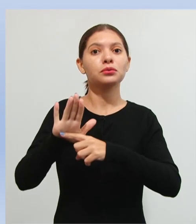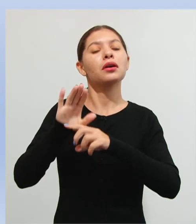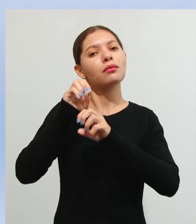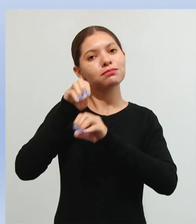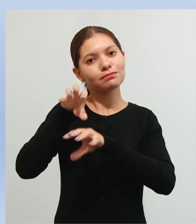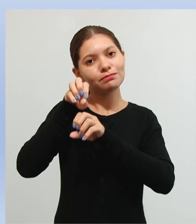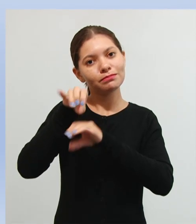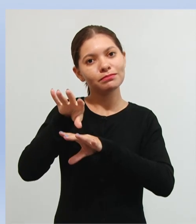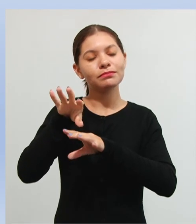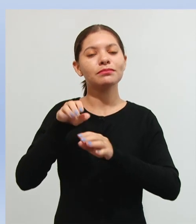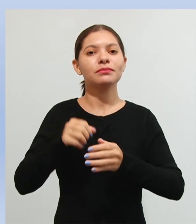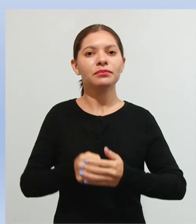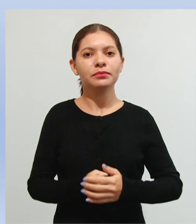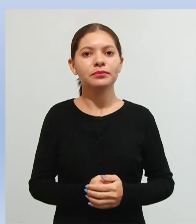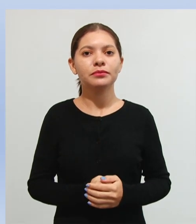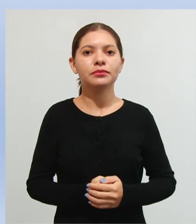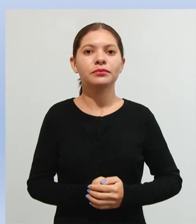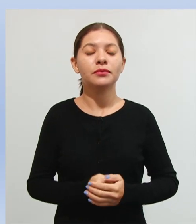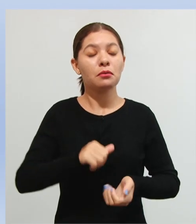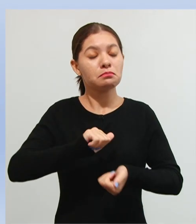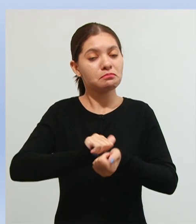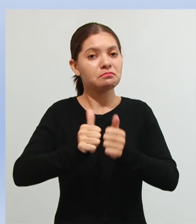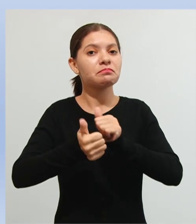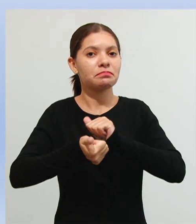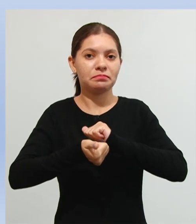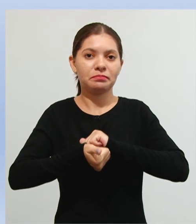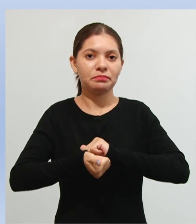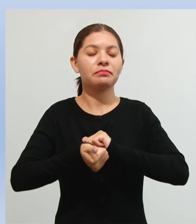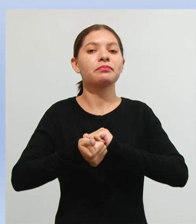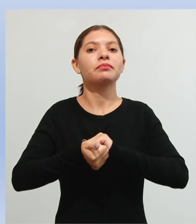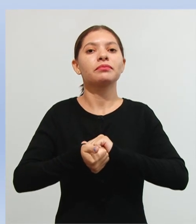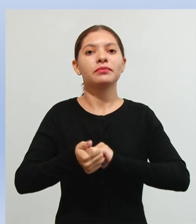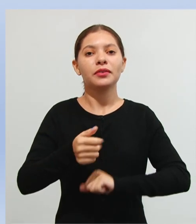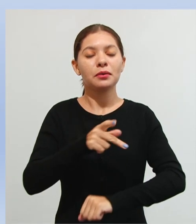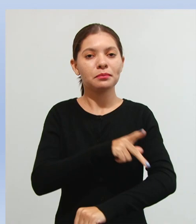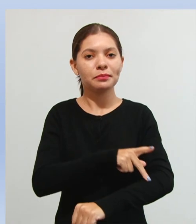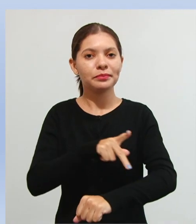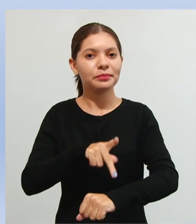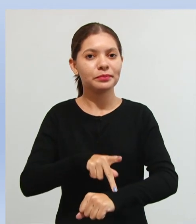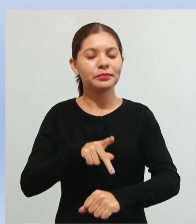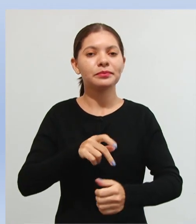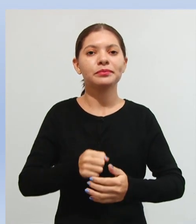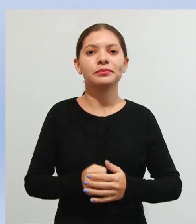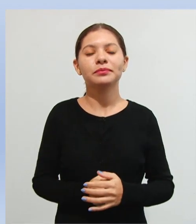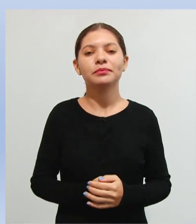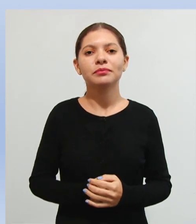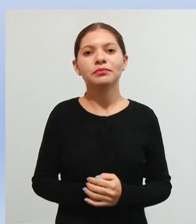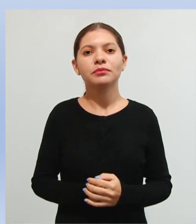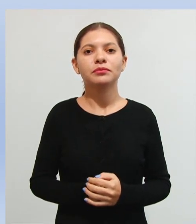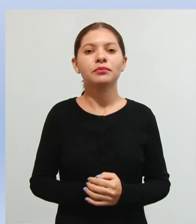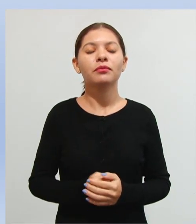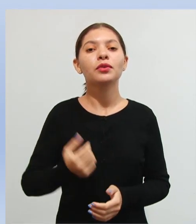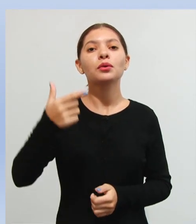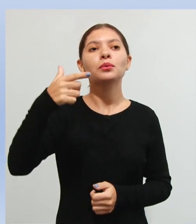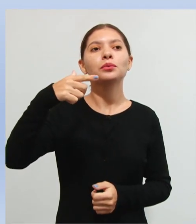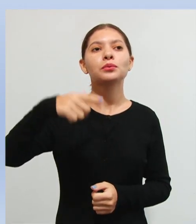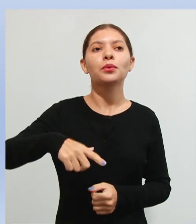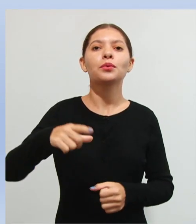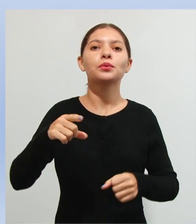Dando continuidade, então, à nossa unidade 4, hoje nós iremos trabalhar sobre,